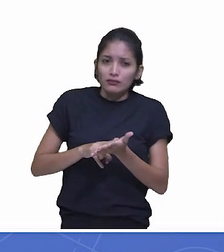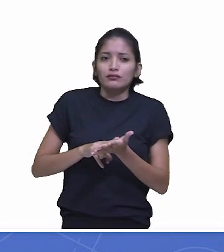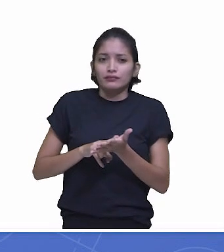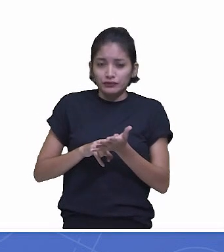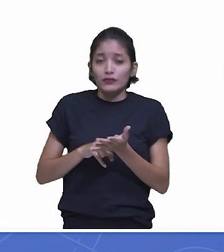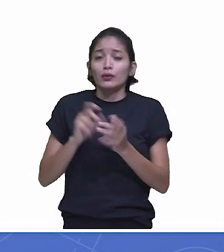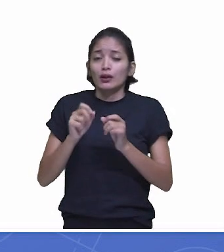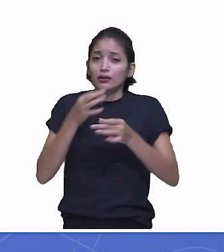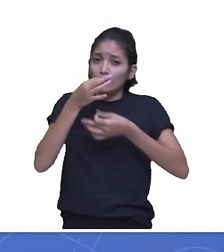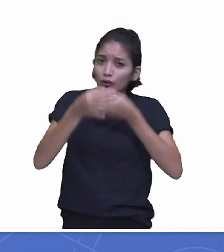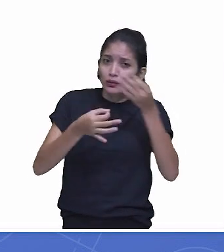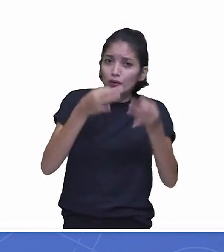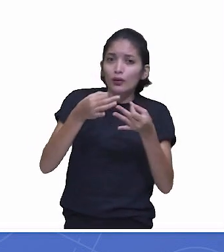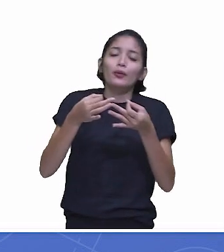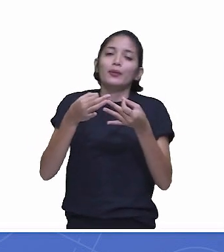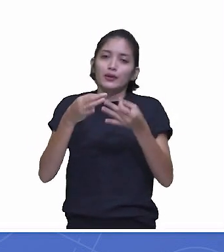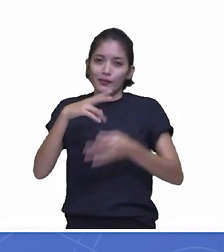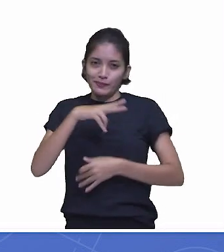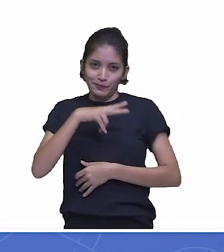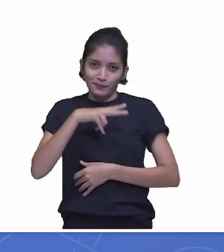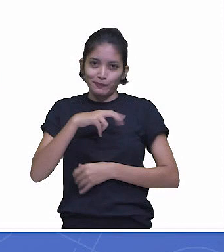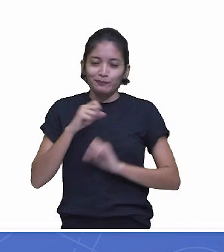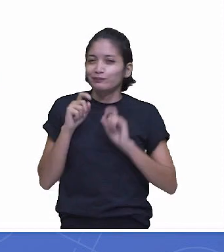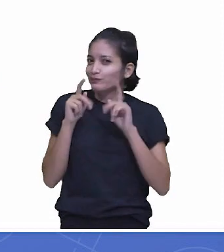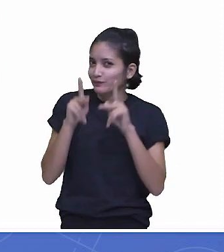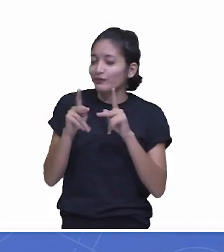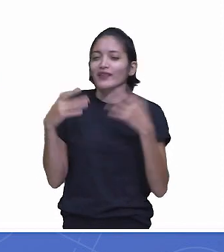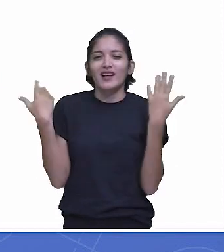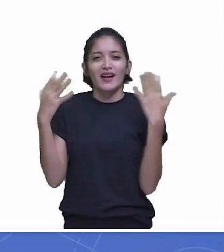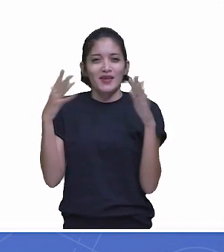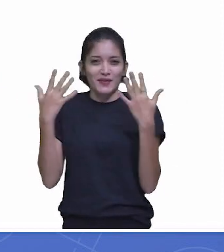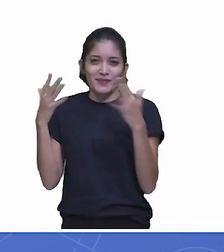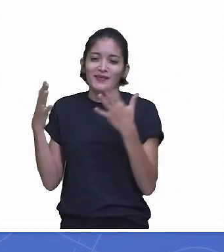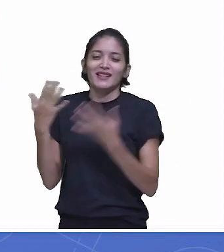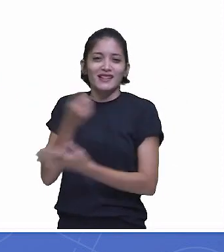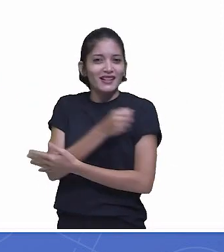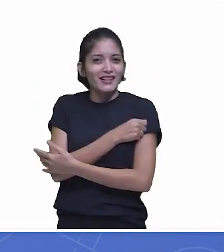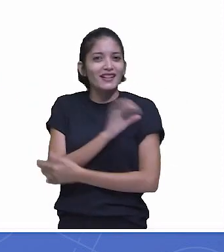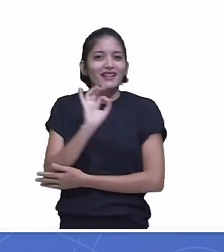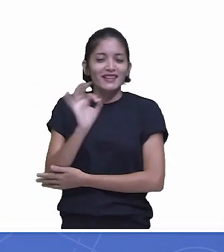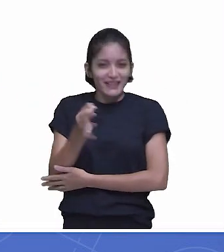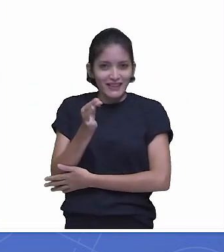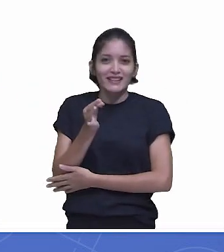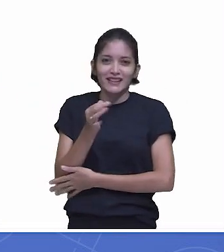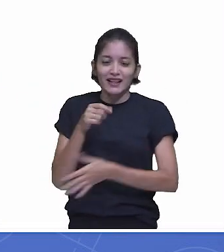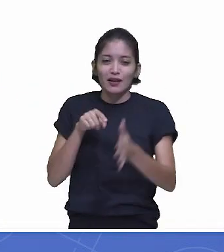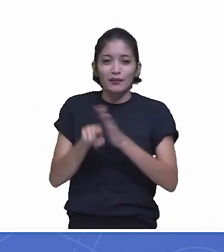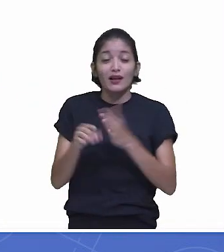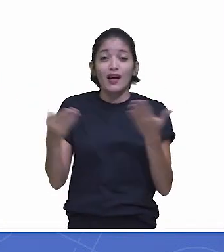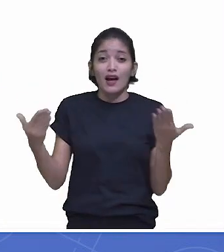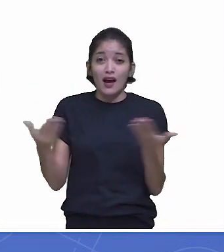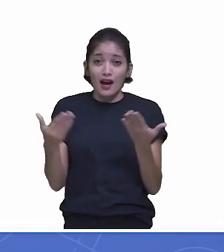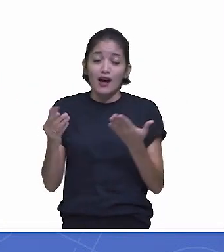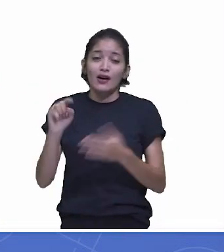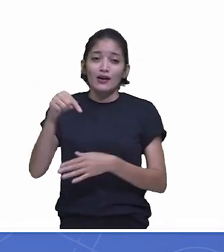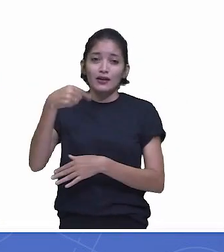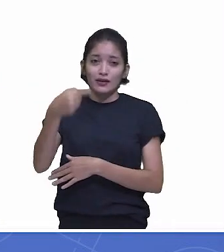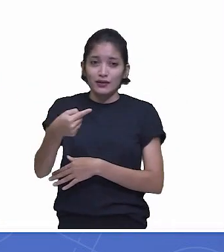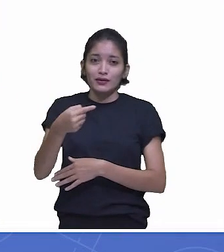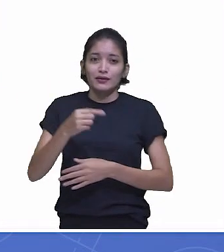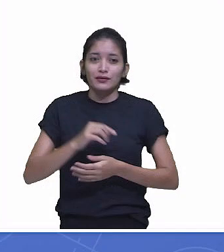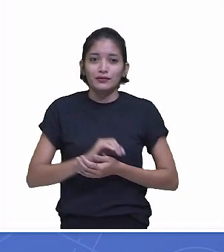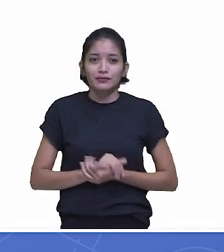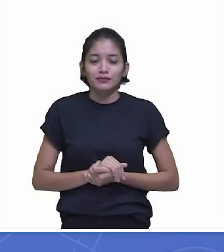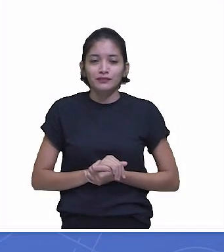opiniões pessoais, certo? Parabéns a todos que acertaram a questão e vamos para a próxima.